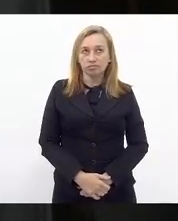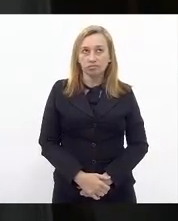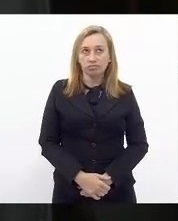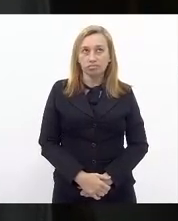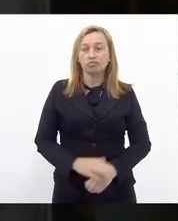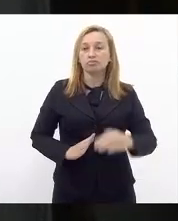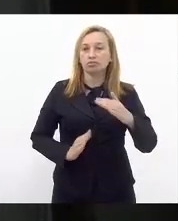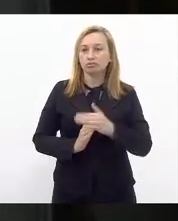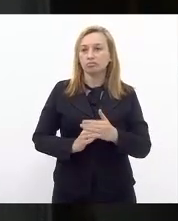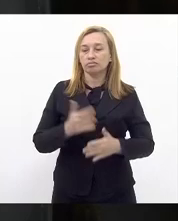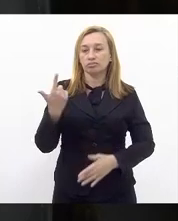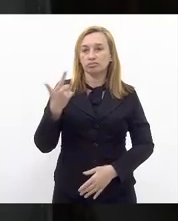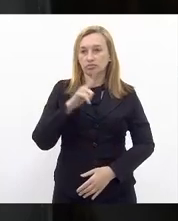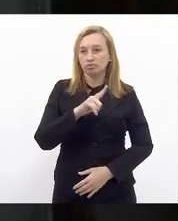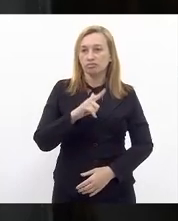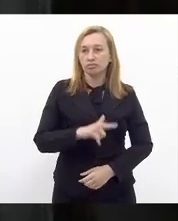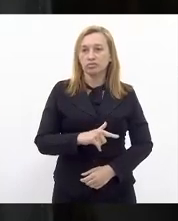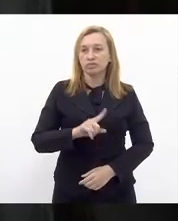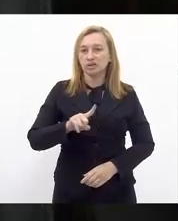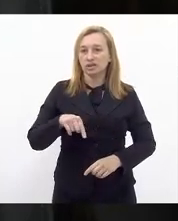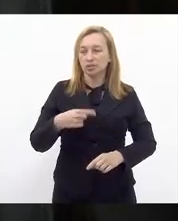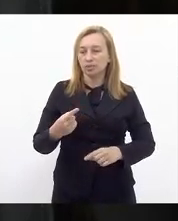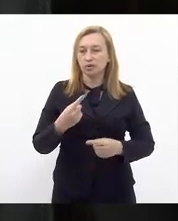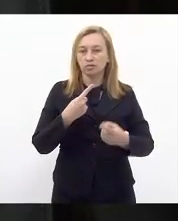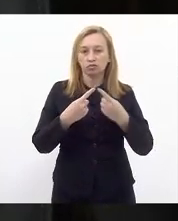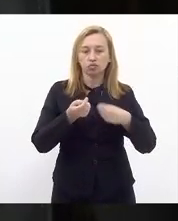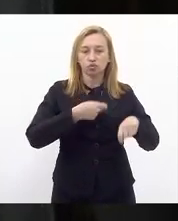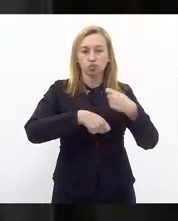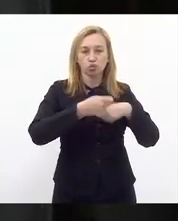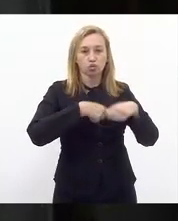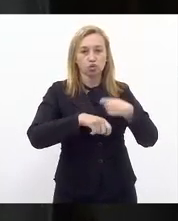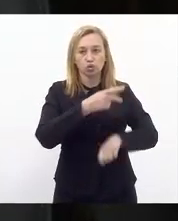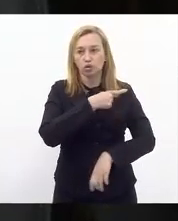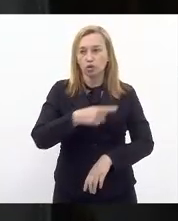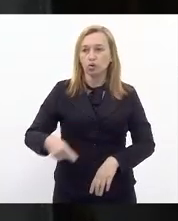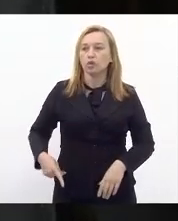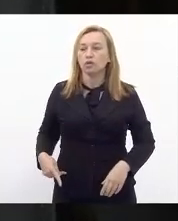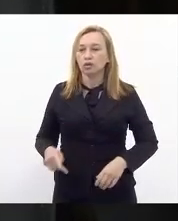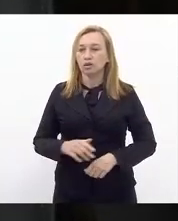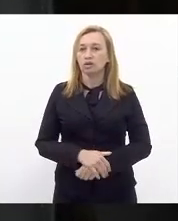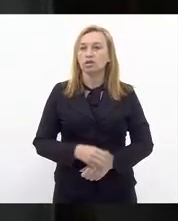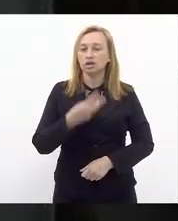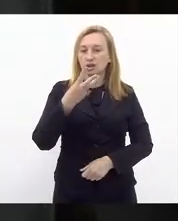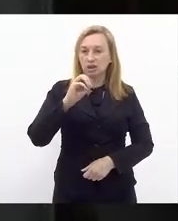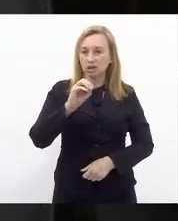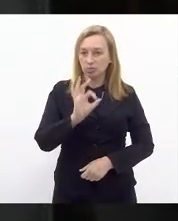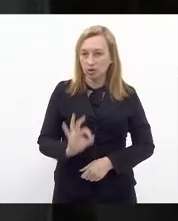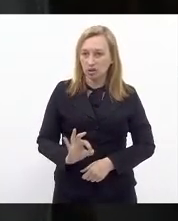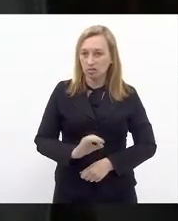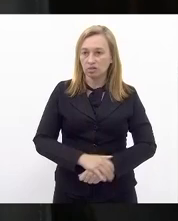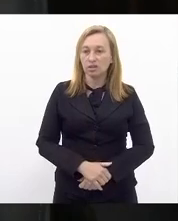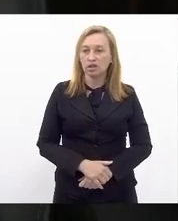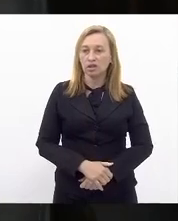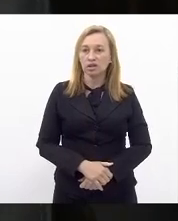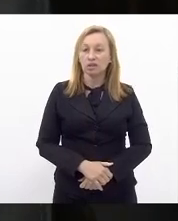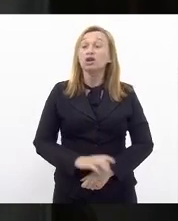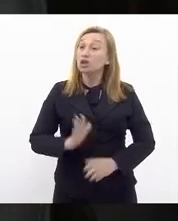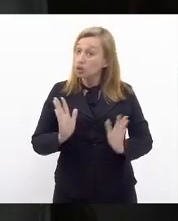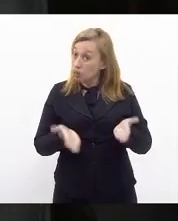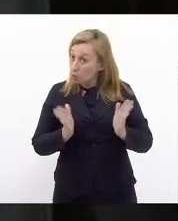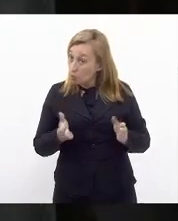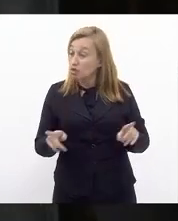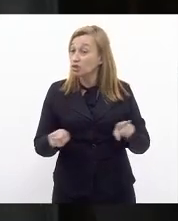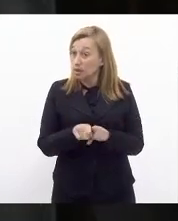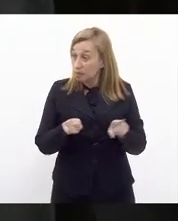limite que chegou depois de intensa negociação do presidente foi trinta por cento e